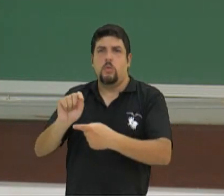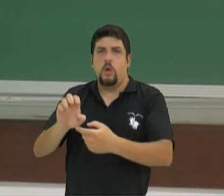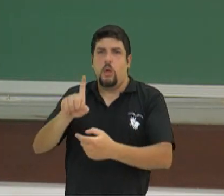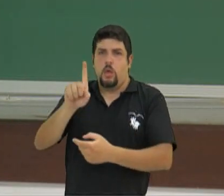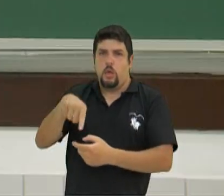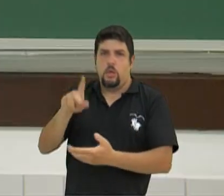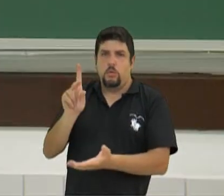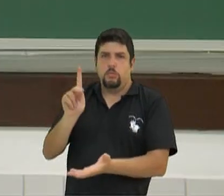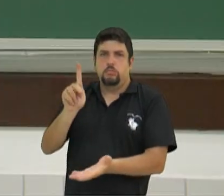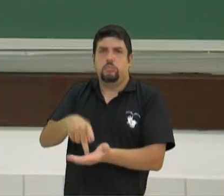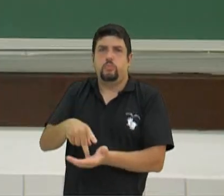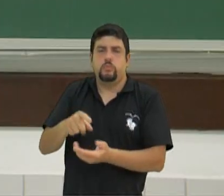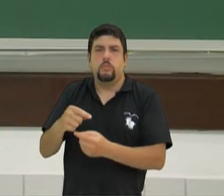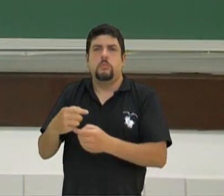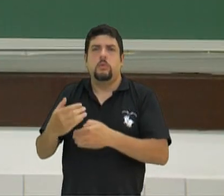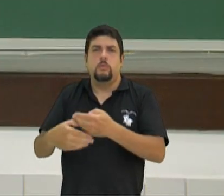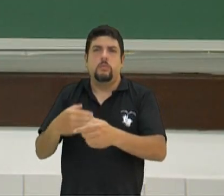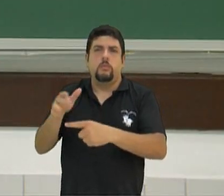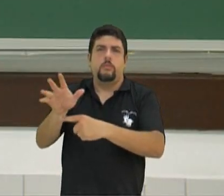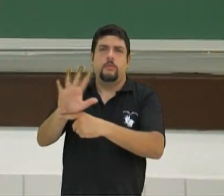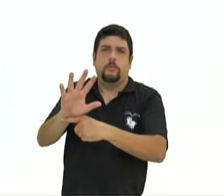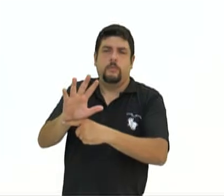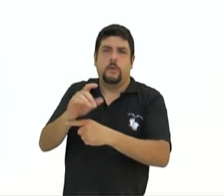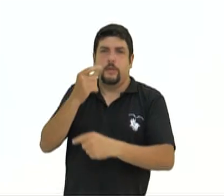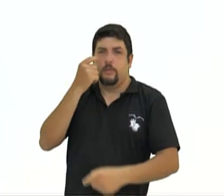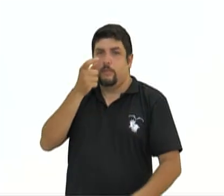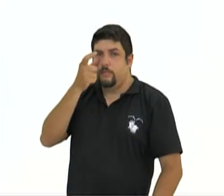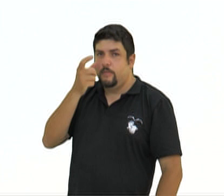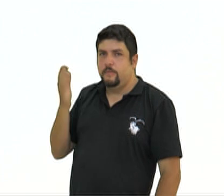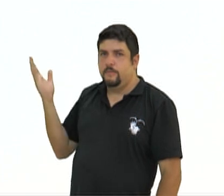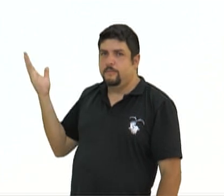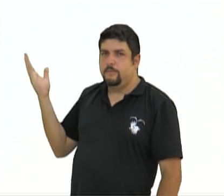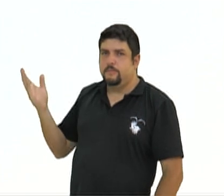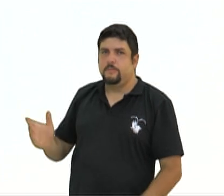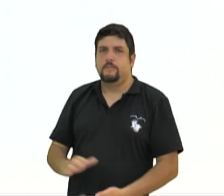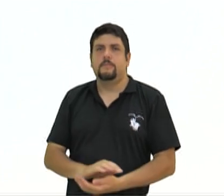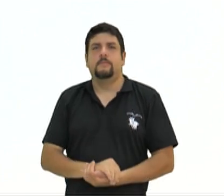definitiva, o que serviu para a grande inspiração do cinema. Então, vamos ver lá o vídeo, pessoal.